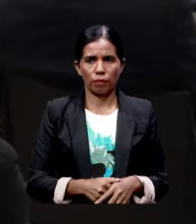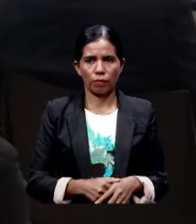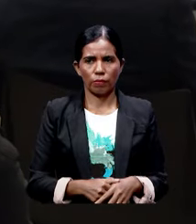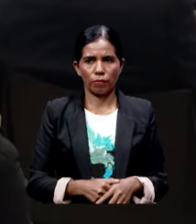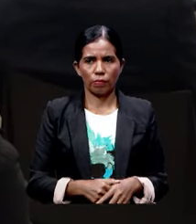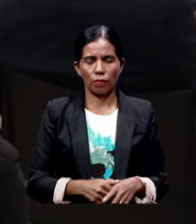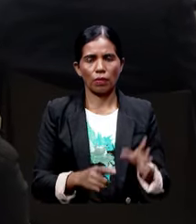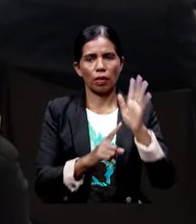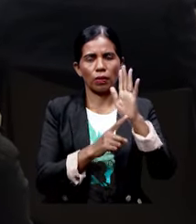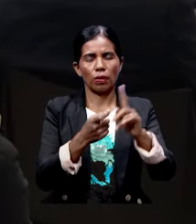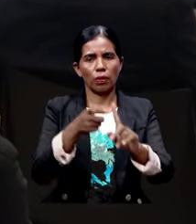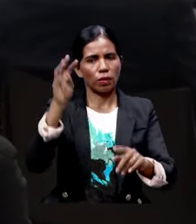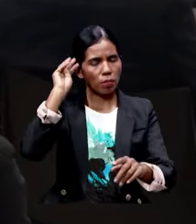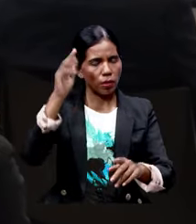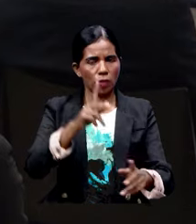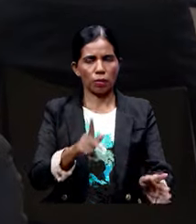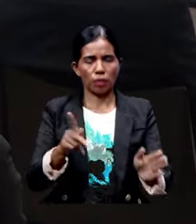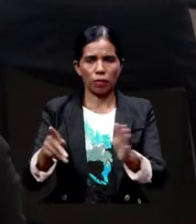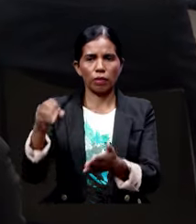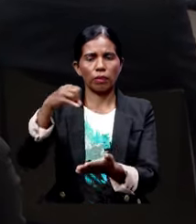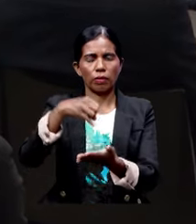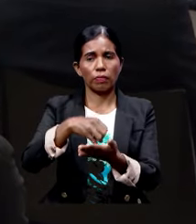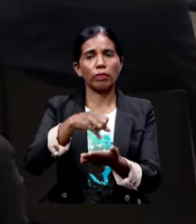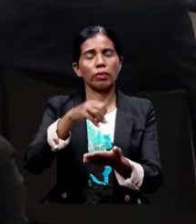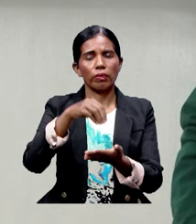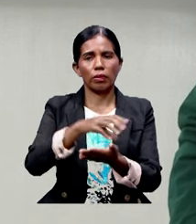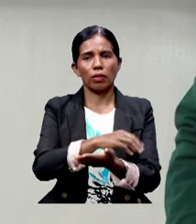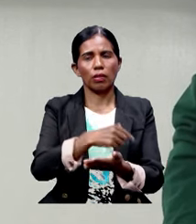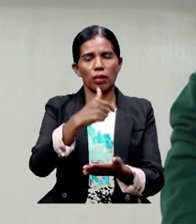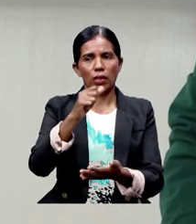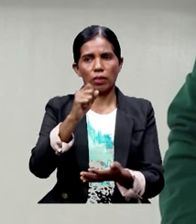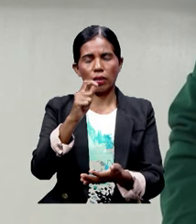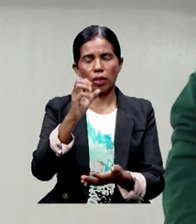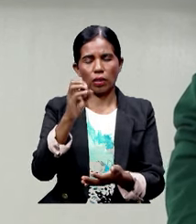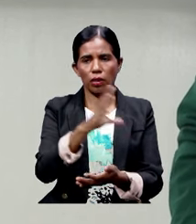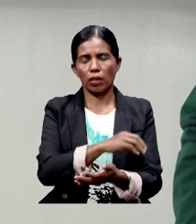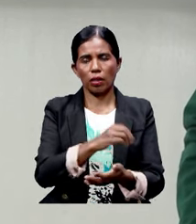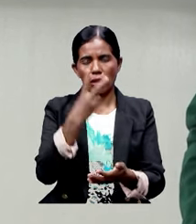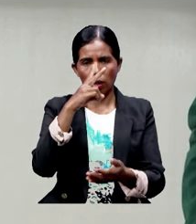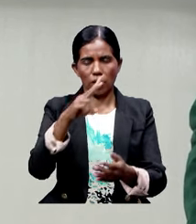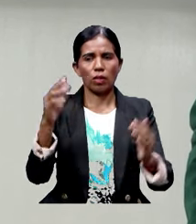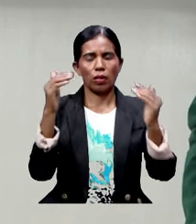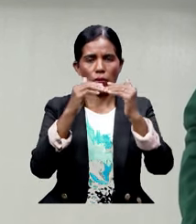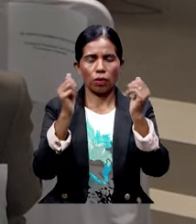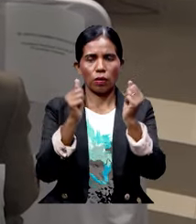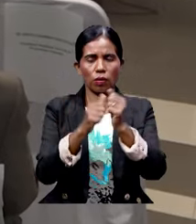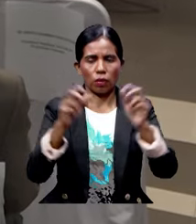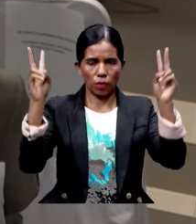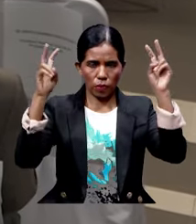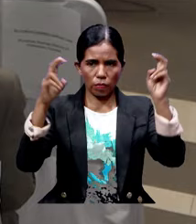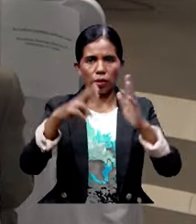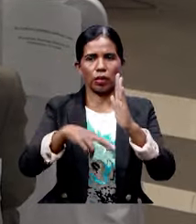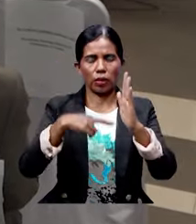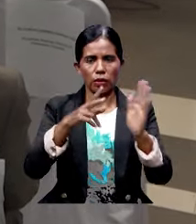Assunto em ato russo ministro planeamento investimento estratégico Gastão Souza, a foi realiza seminário o tema regras